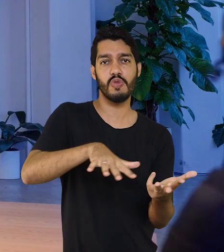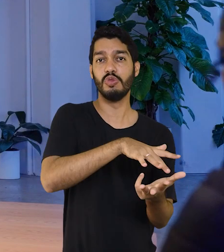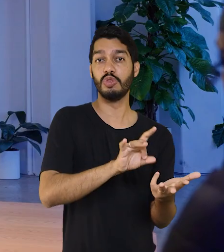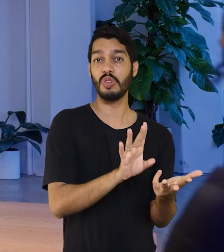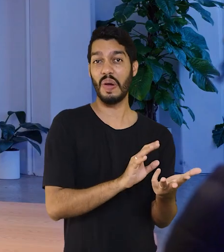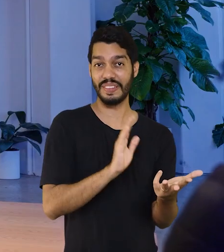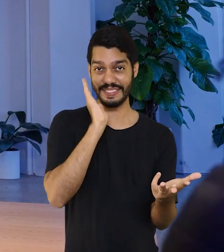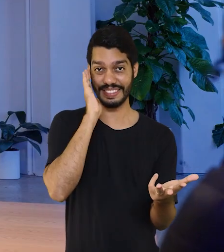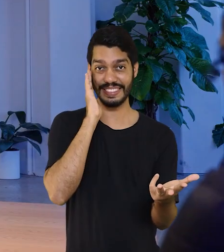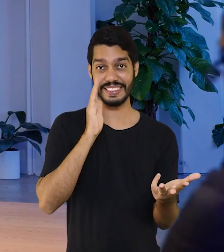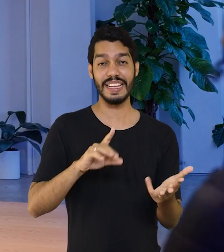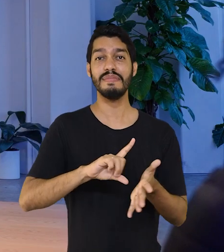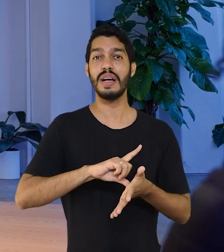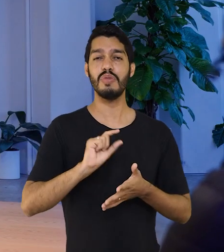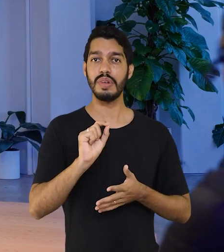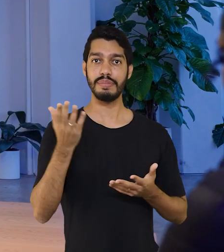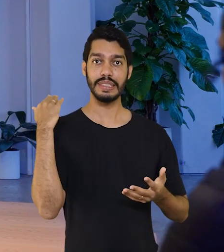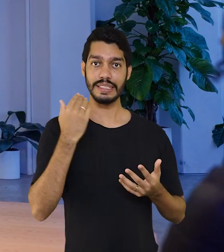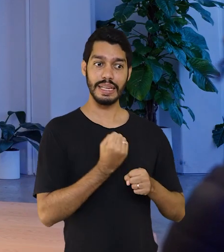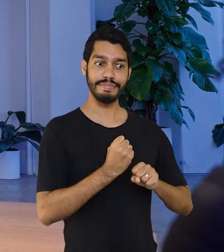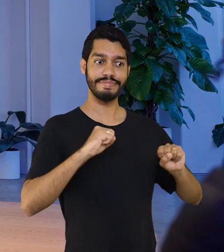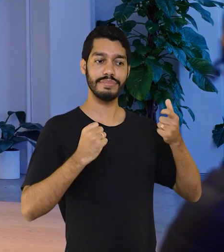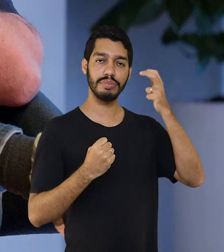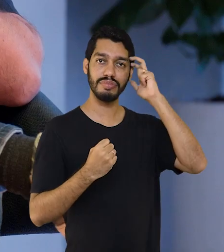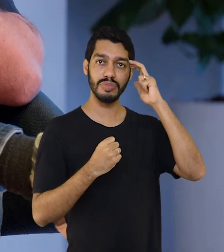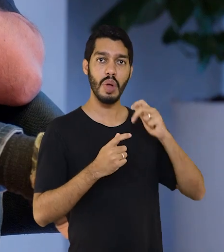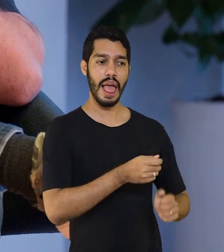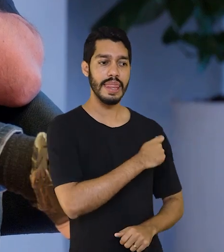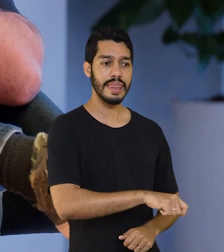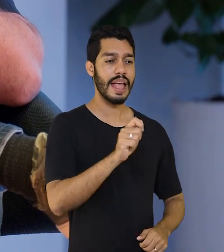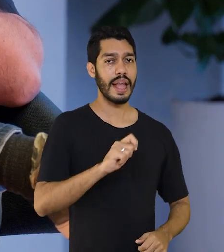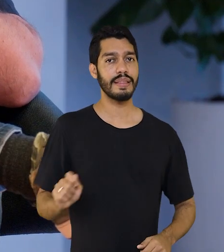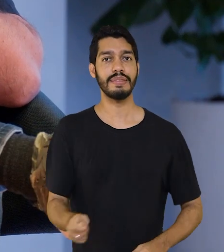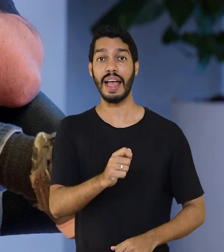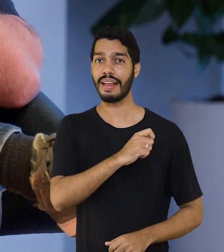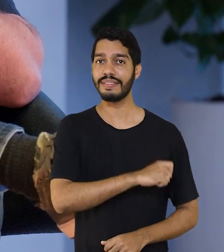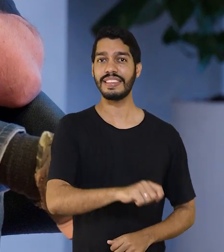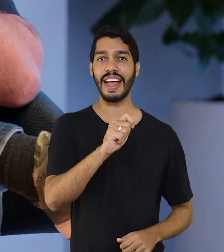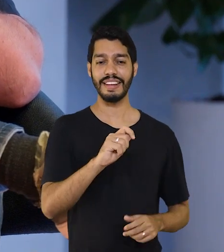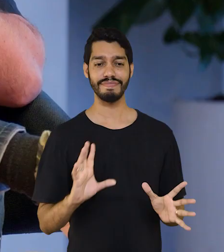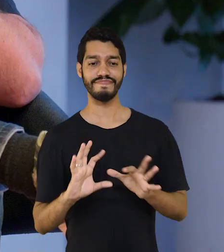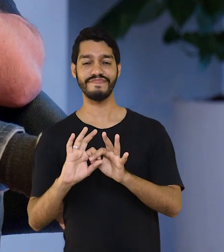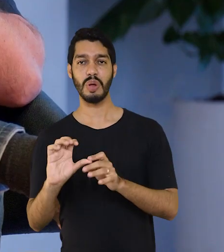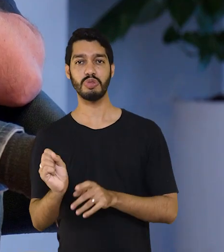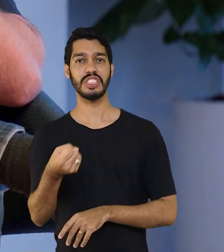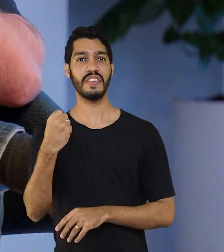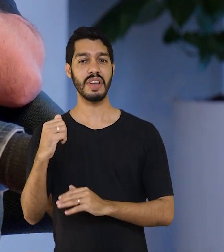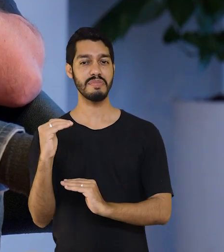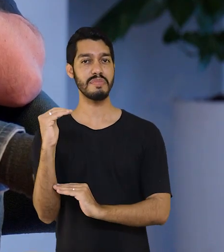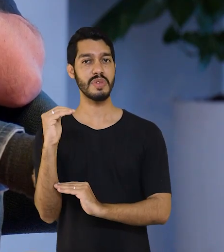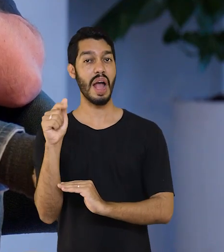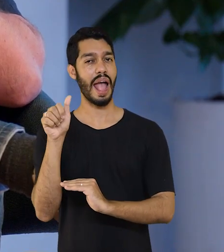estava crescendo muito de relevância na cultura, que eles estavam fora, era tênis, que tinha muita afinidade com Stella Artois,